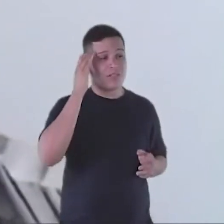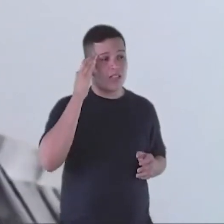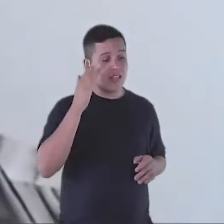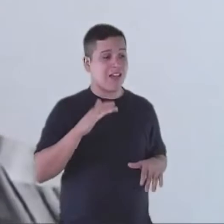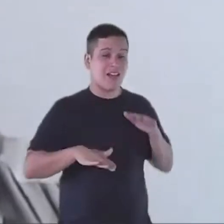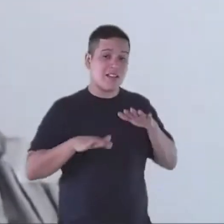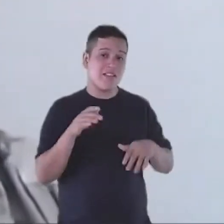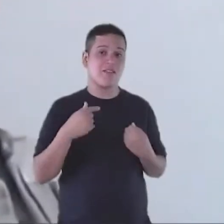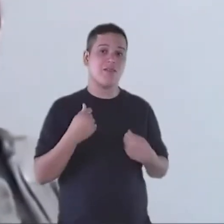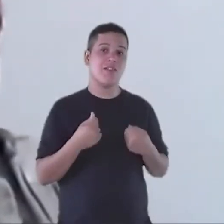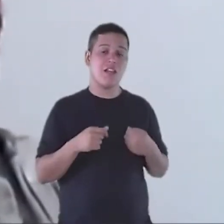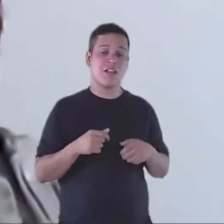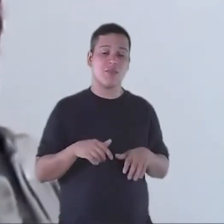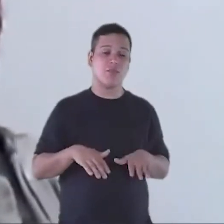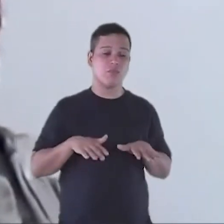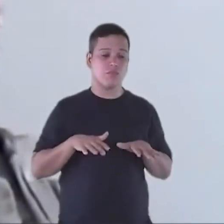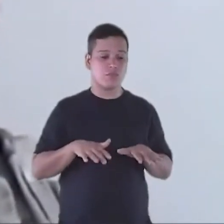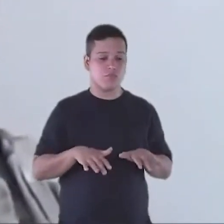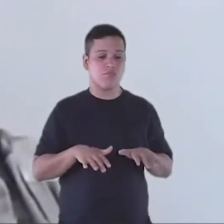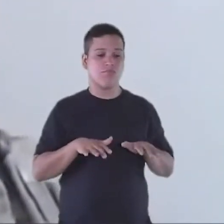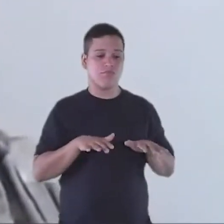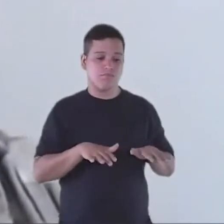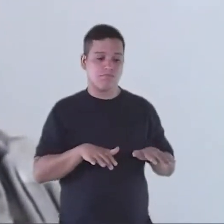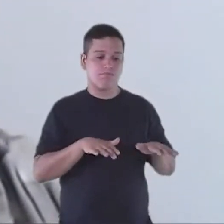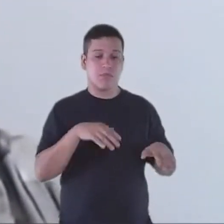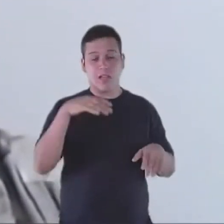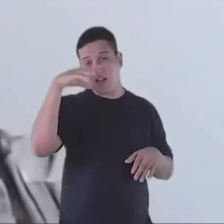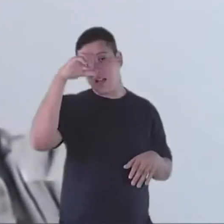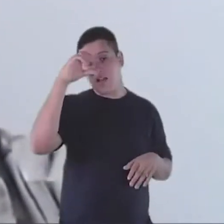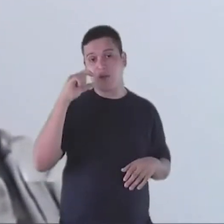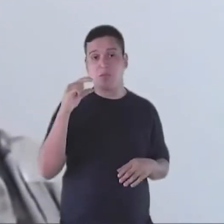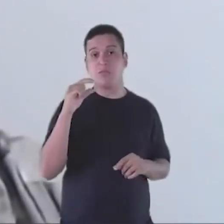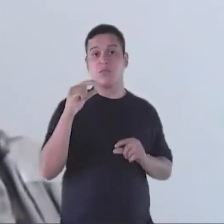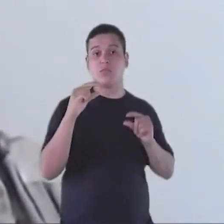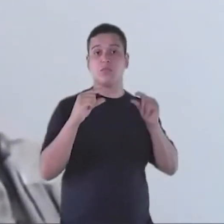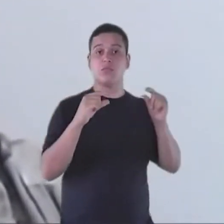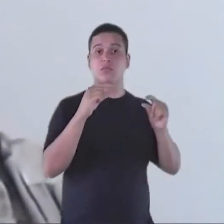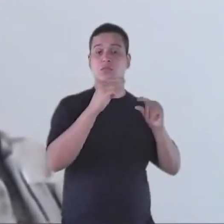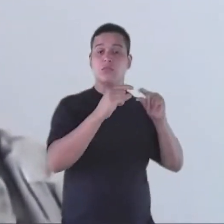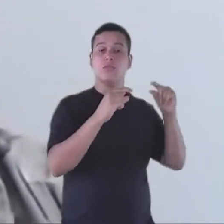E a escola não acreditava que eu pudesse ler e